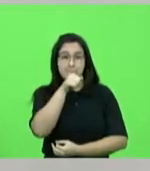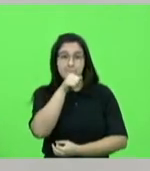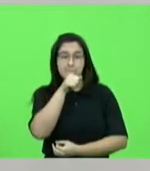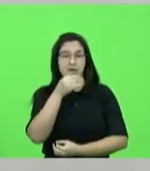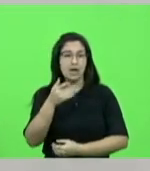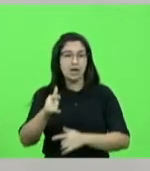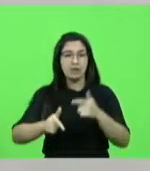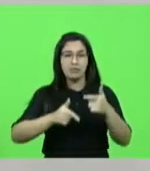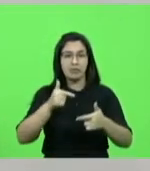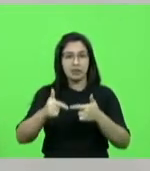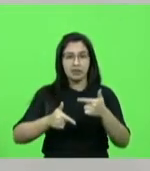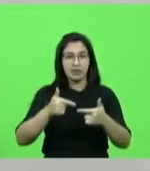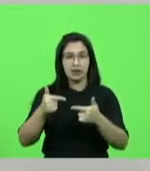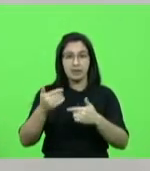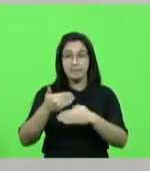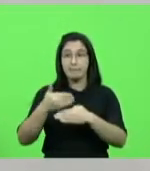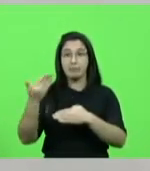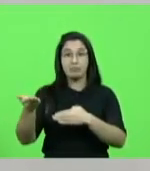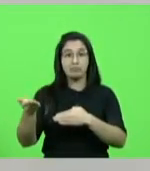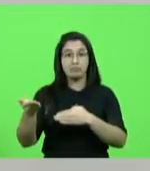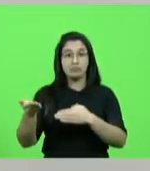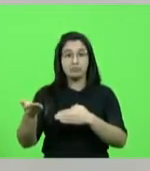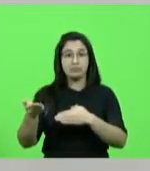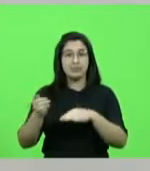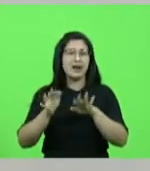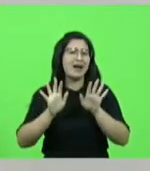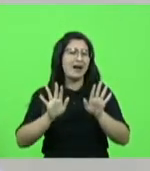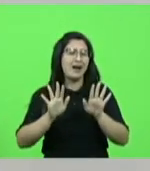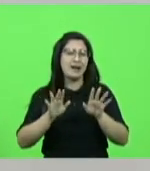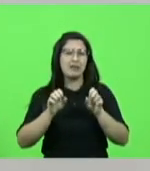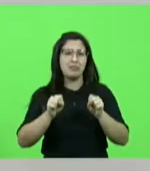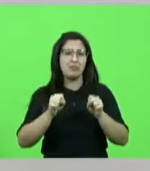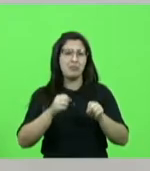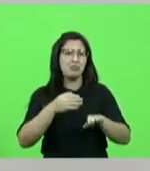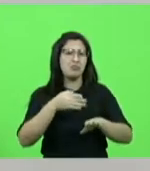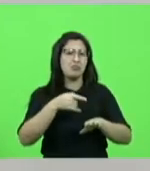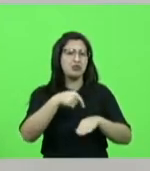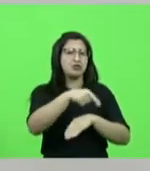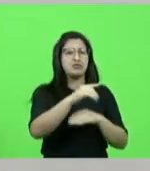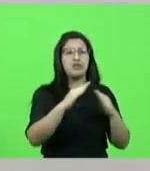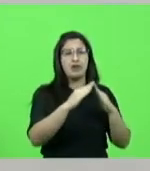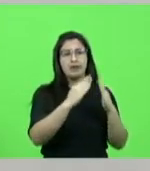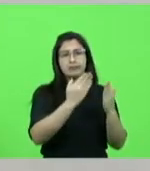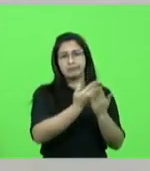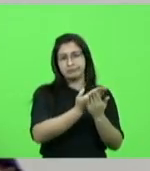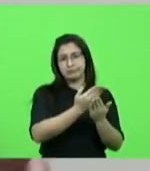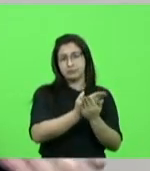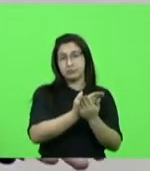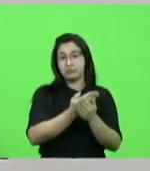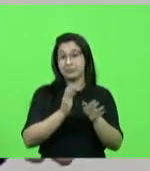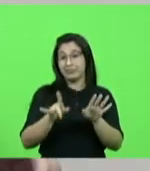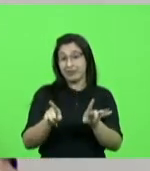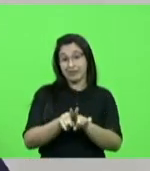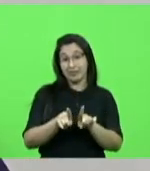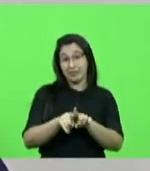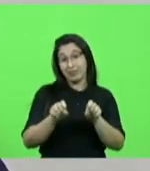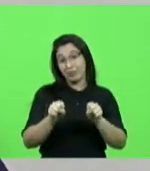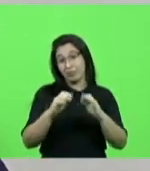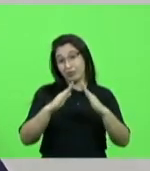trabalham fora. Ah, mas eles podem levar para a escola. É verdade. Mas também pode ficar em